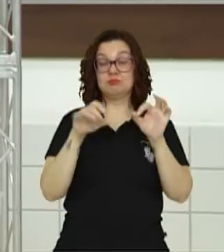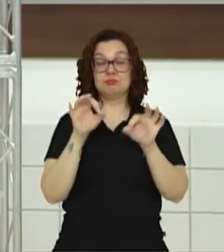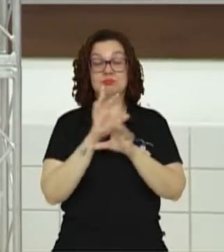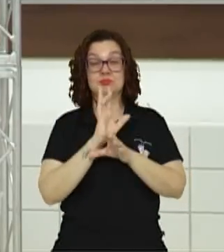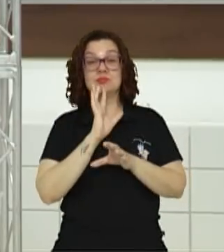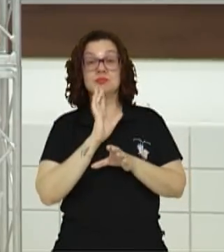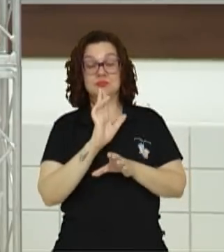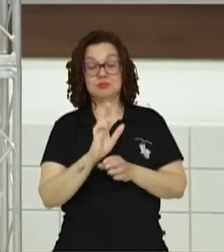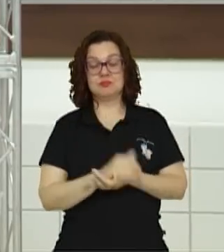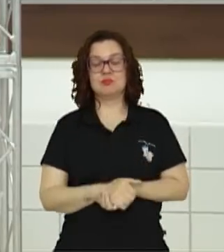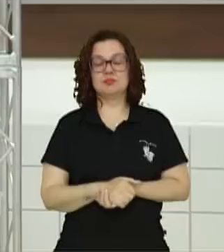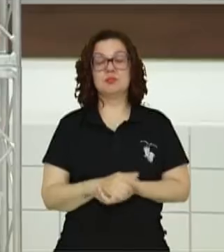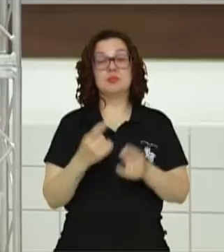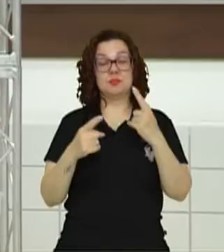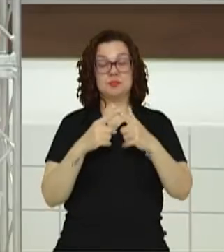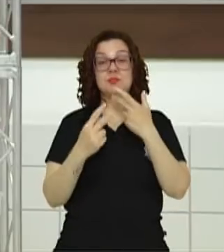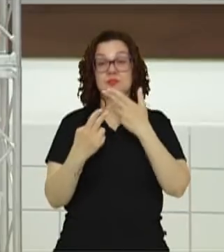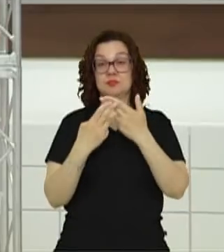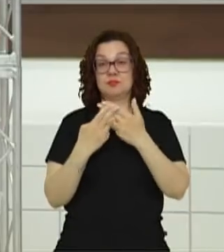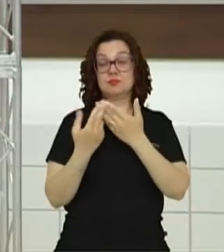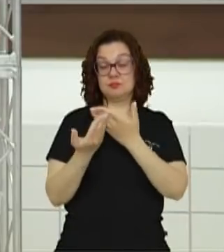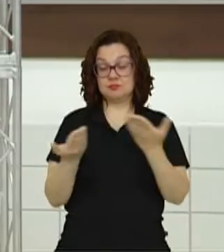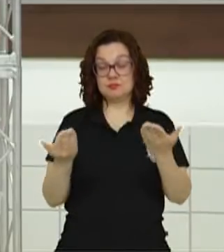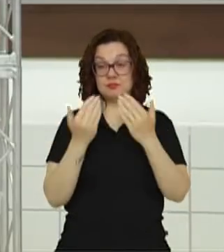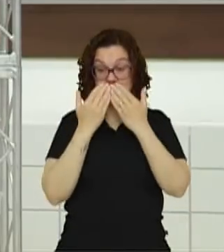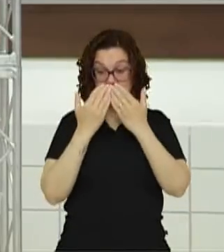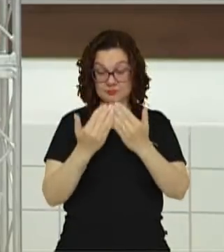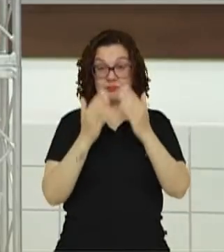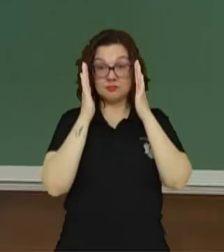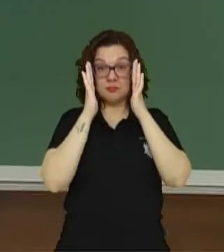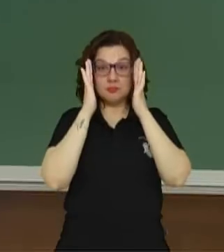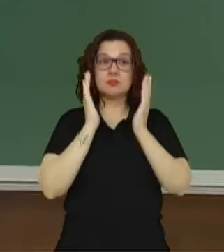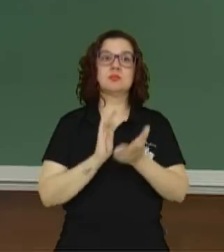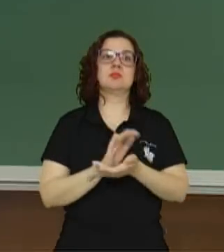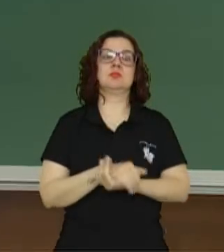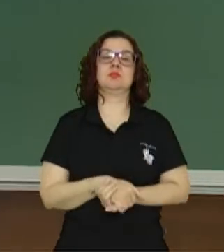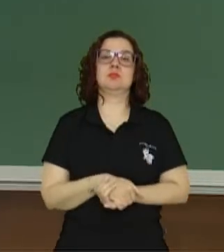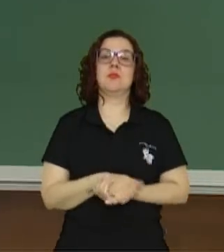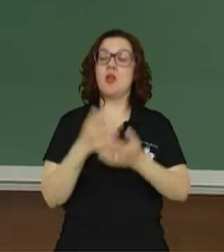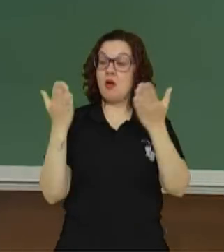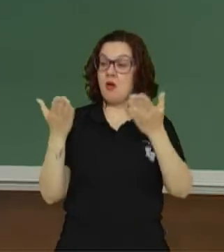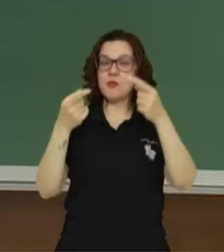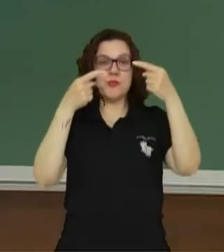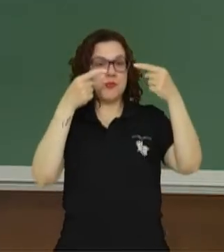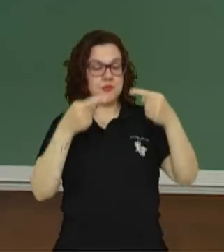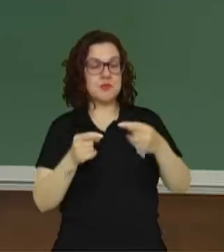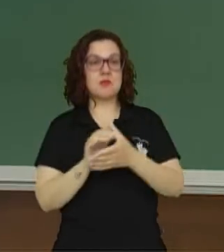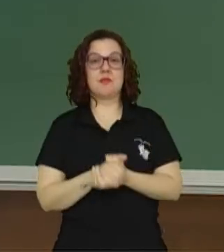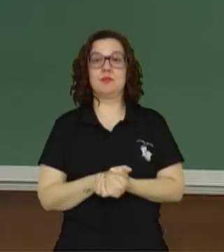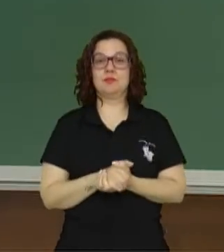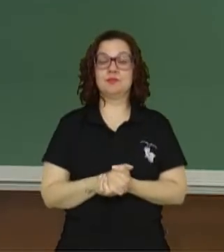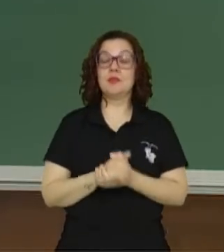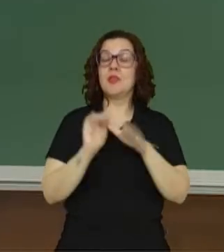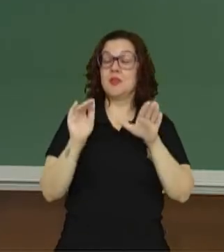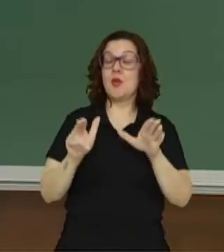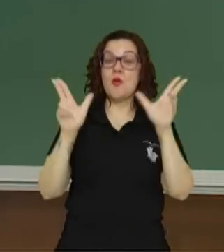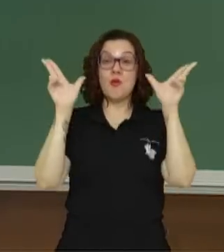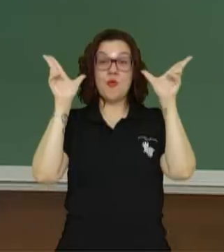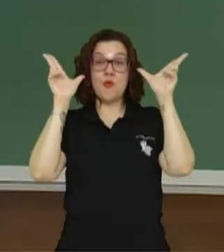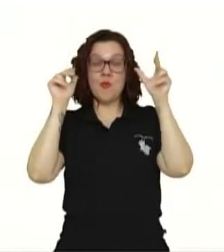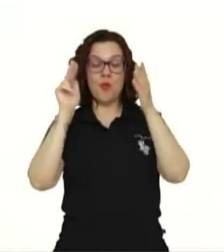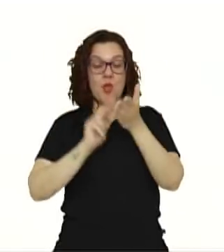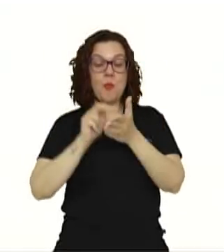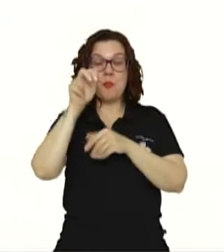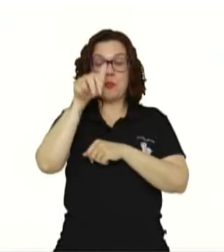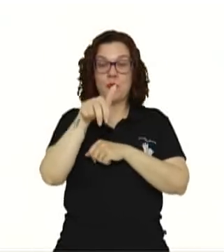aqui a gente vai usar muito ainda para frente. E agora um desafio para vocês. Um coelho pulou no primeiro